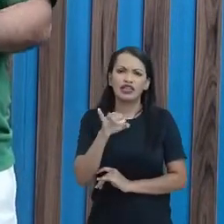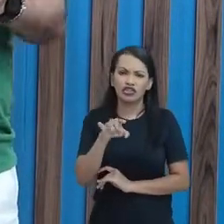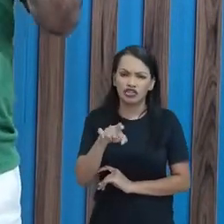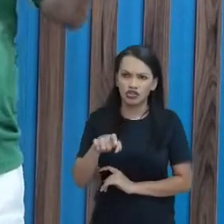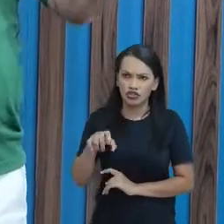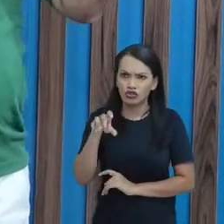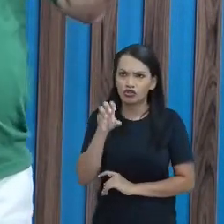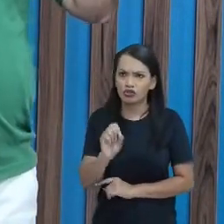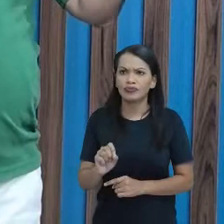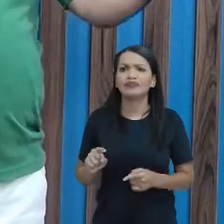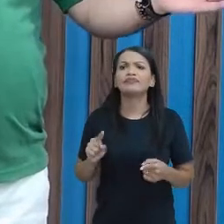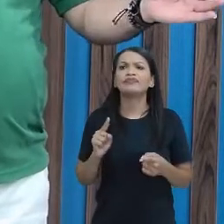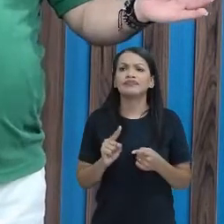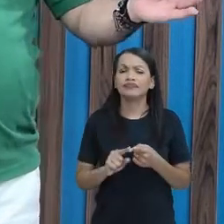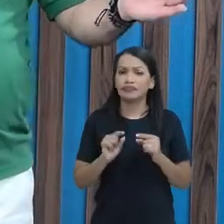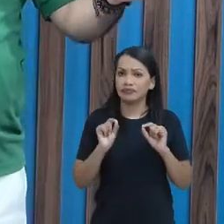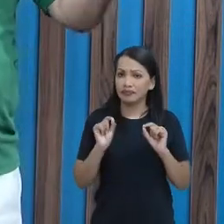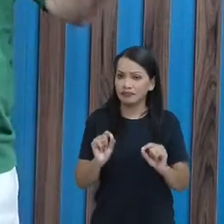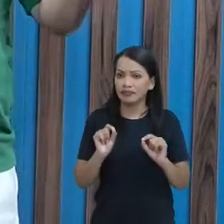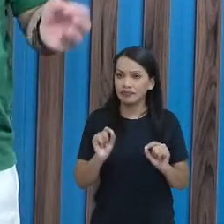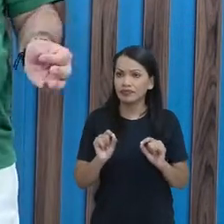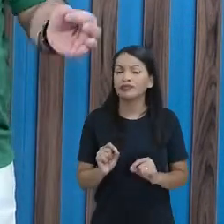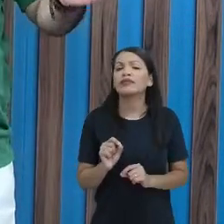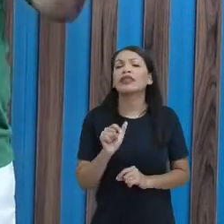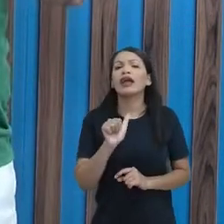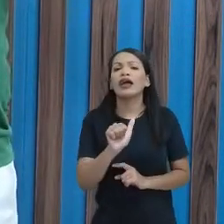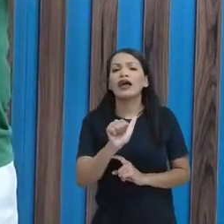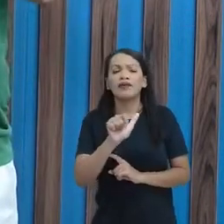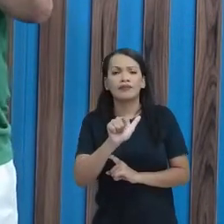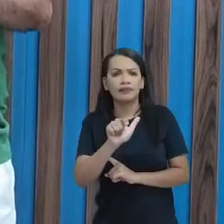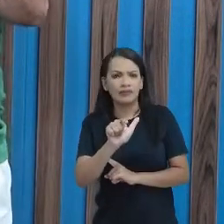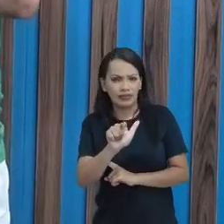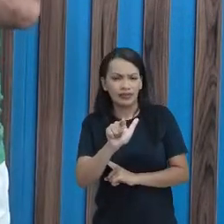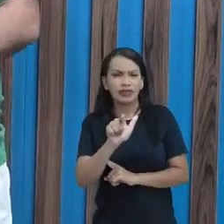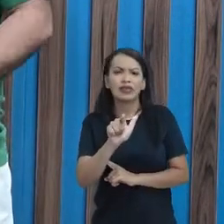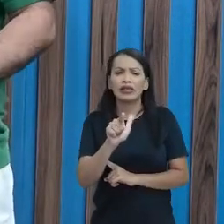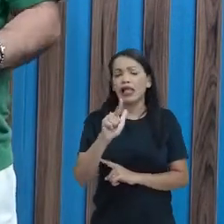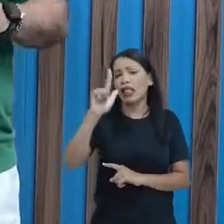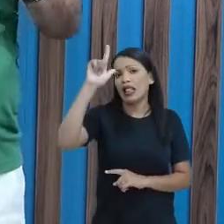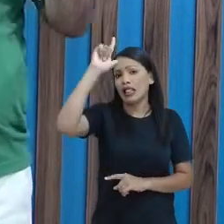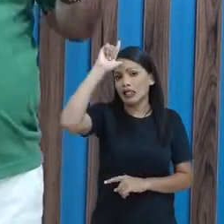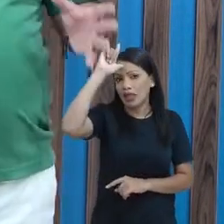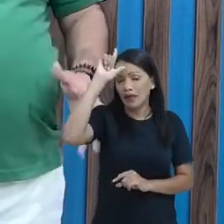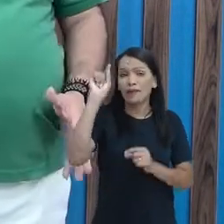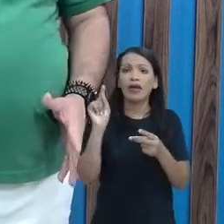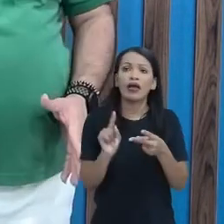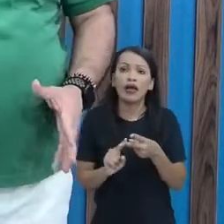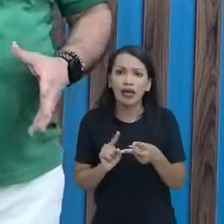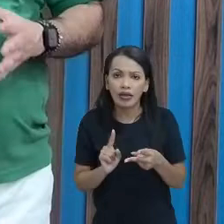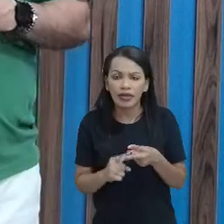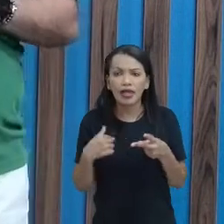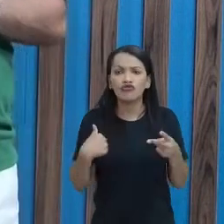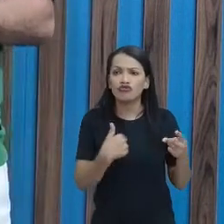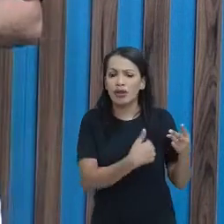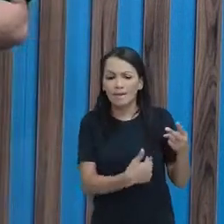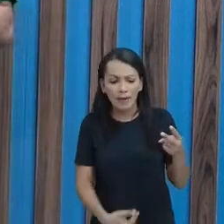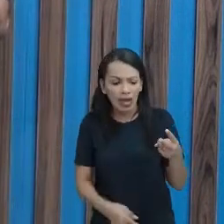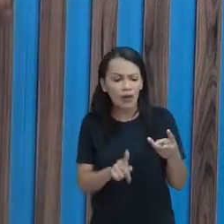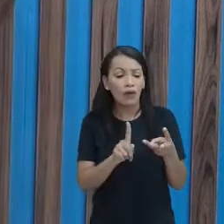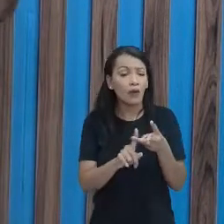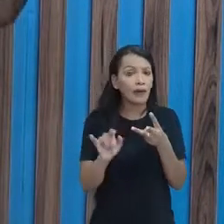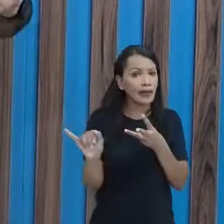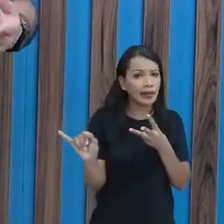Tóquio, né? No caso, Itália, Alemanha e Japão. Então a gente tem esses 3 países,